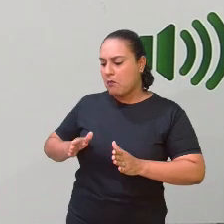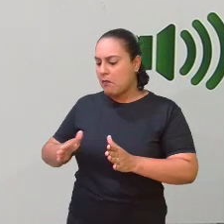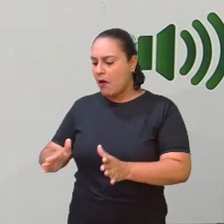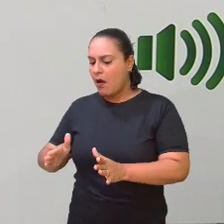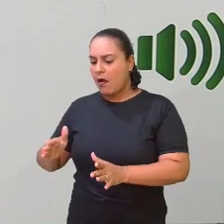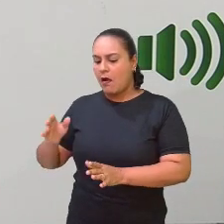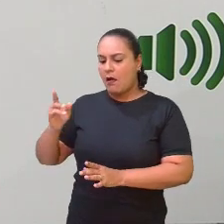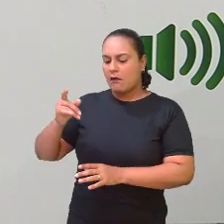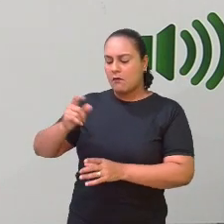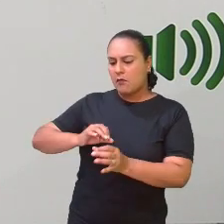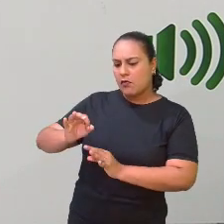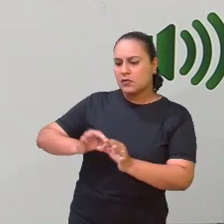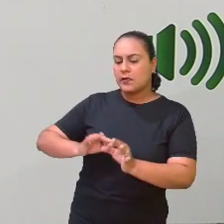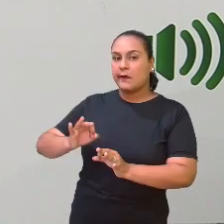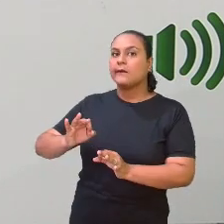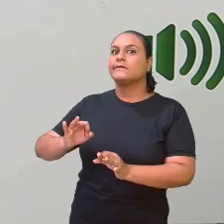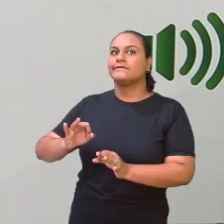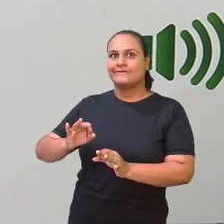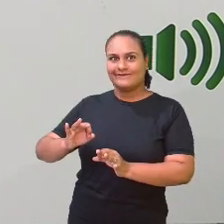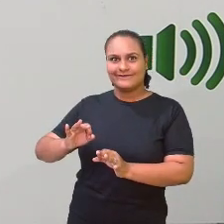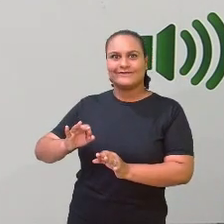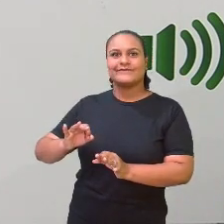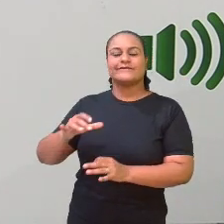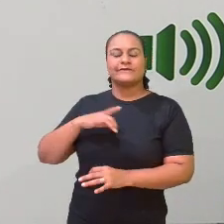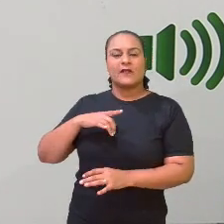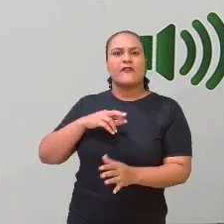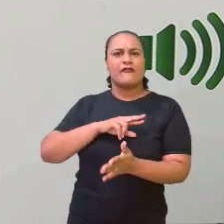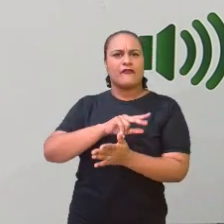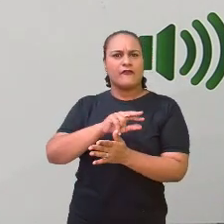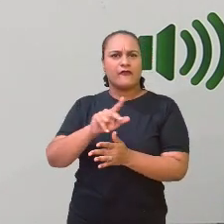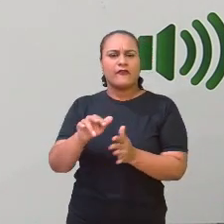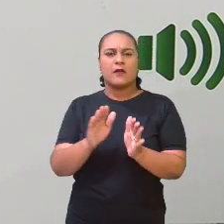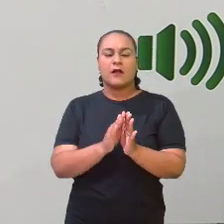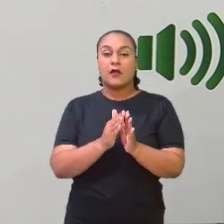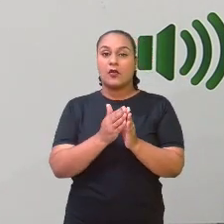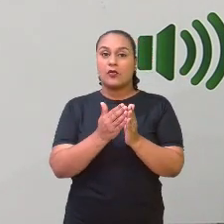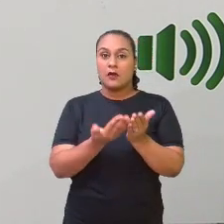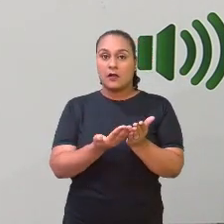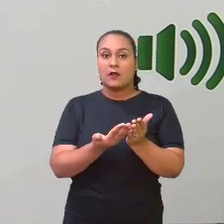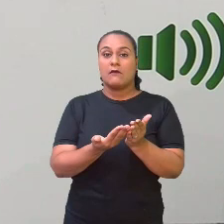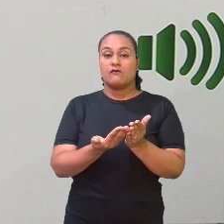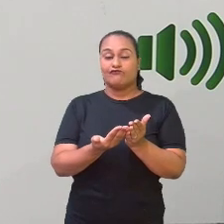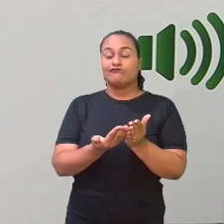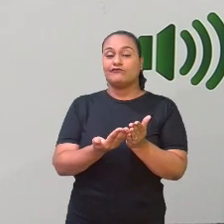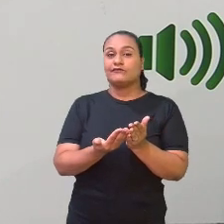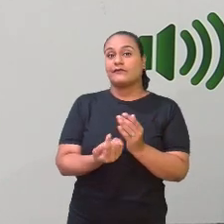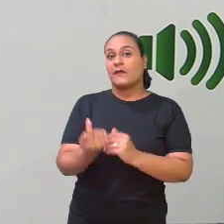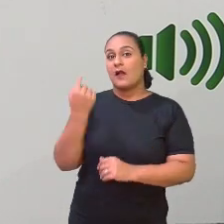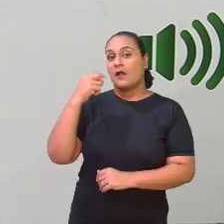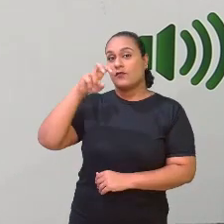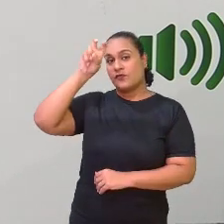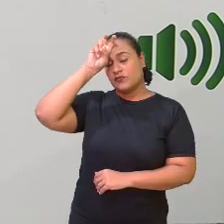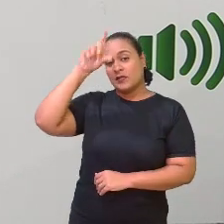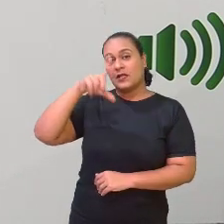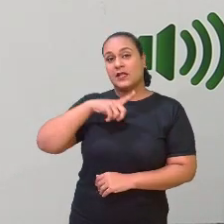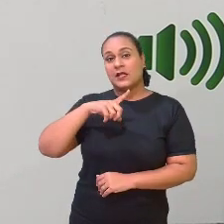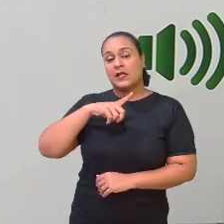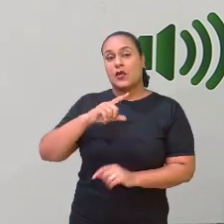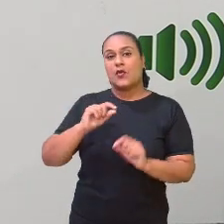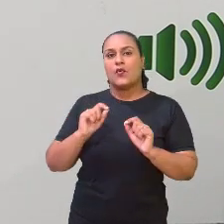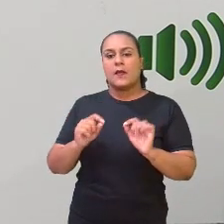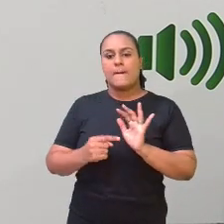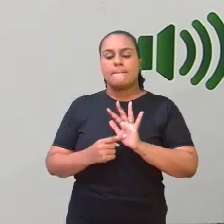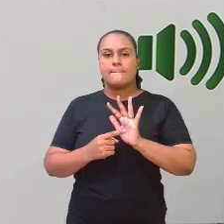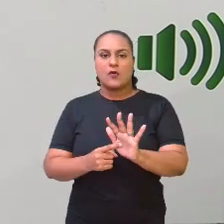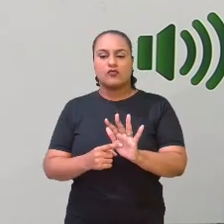cultos relacionados a isso. Há vários livros lá no Egito falando justamente sobre a vida